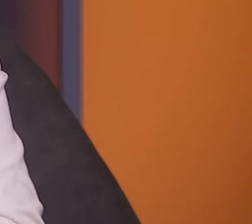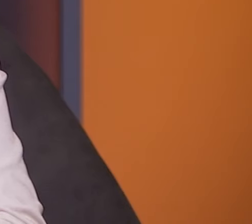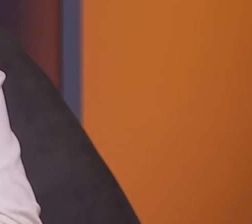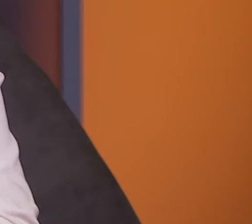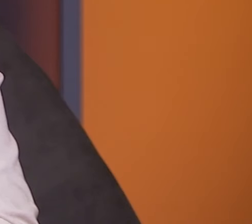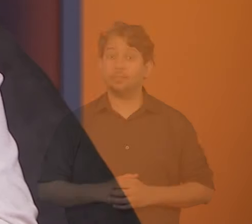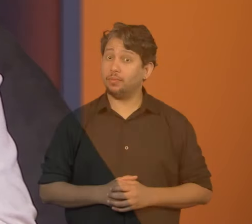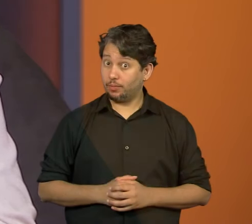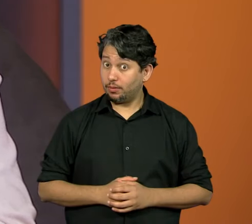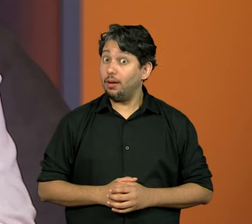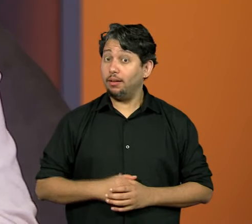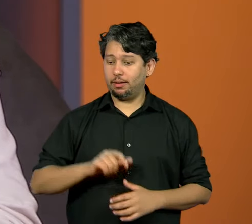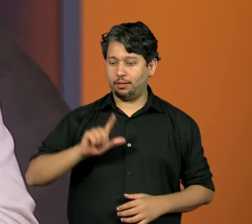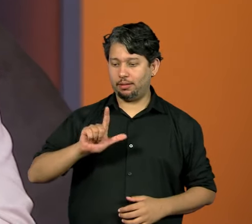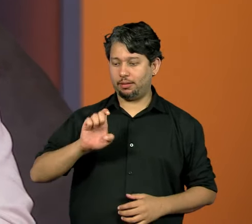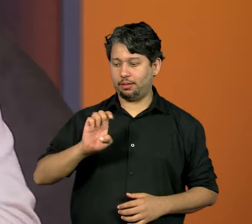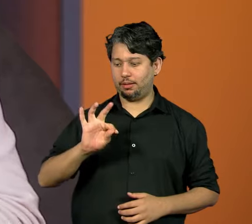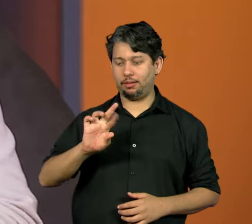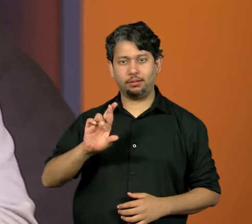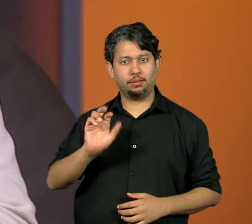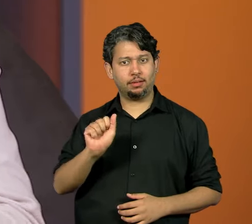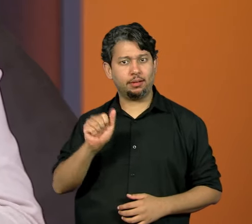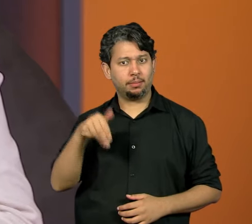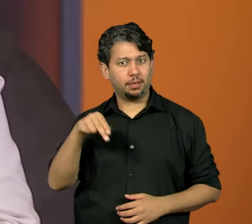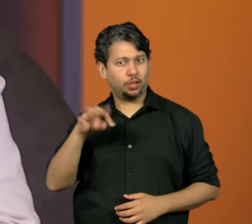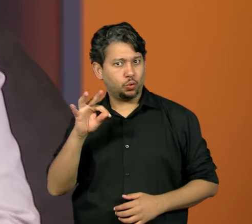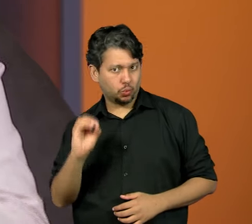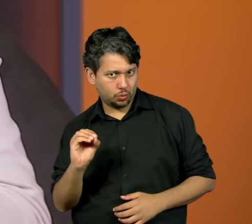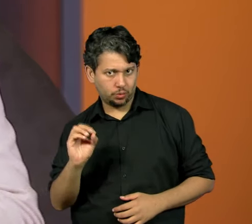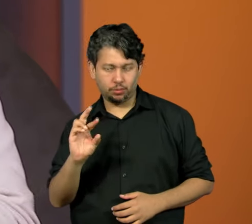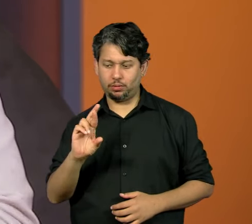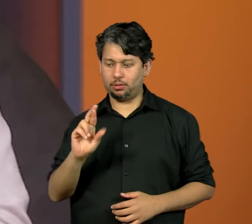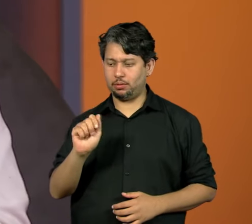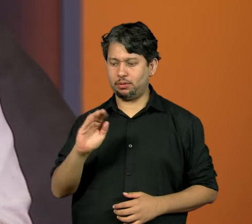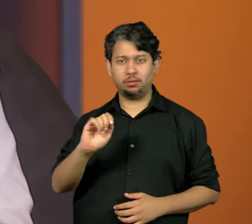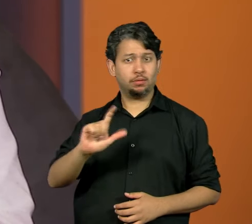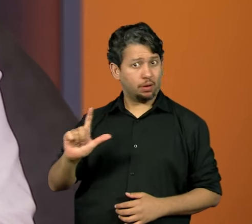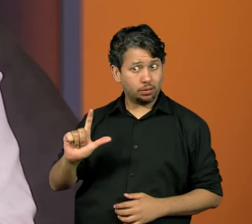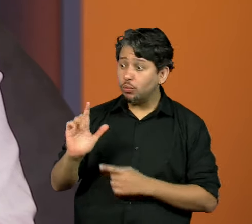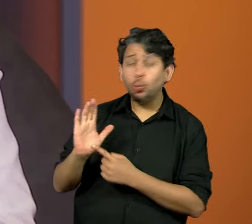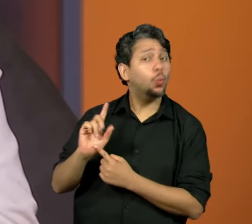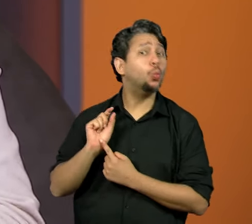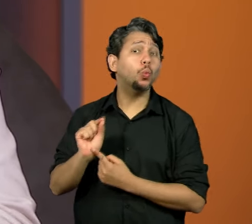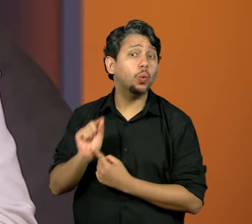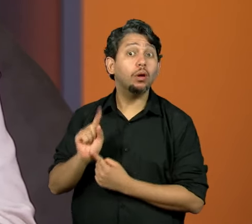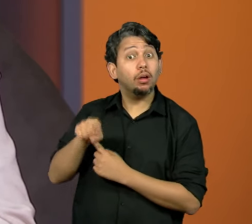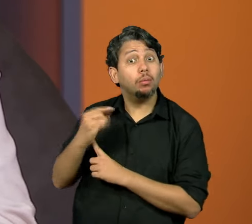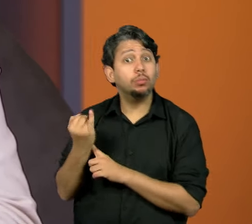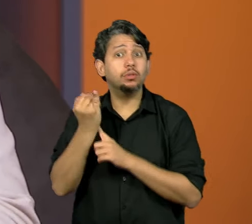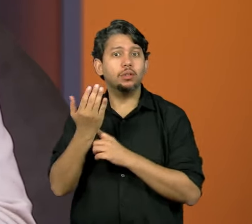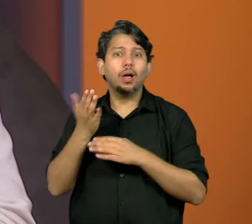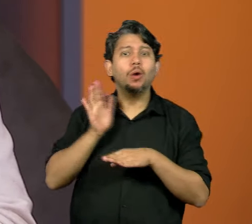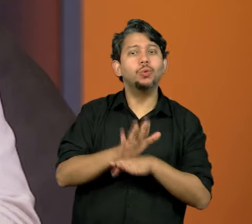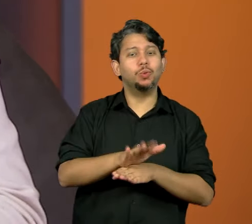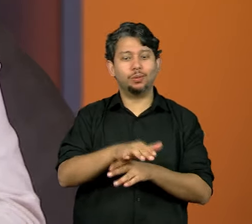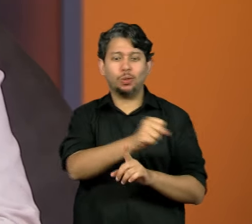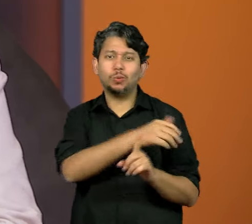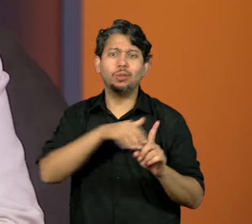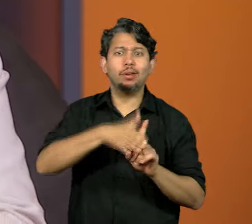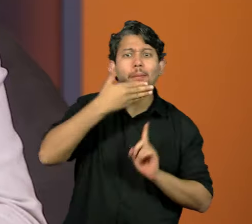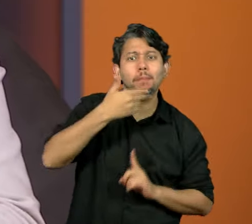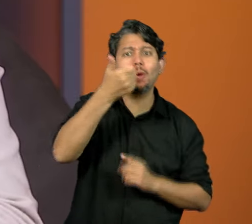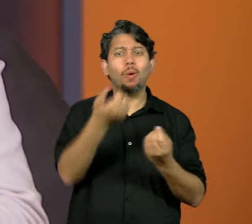O letramento racial é uma abordagem educacional importante para promover a equidade e desenvolver sociedades